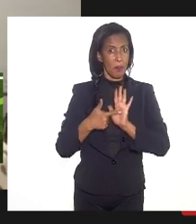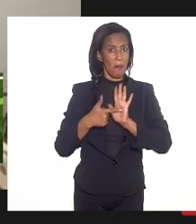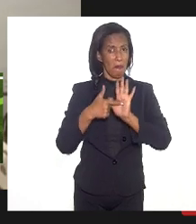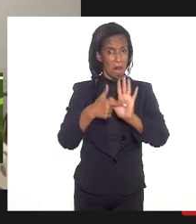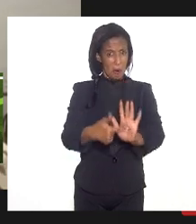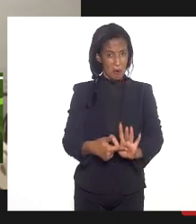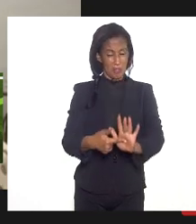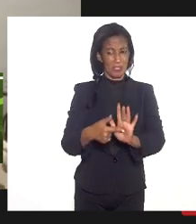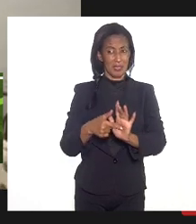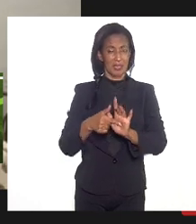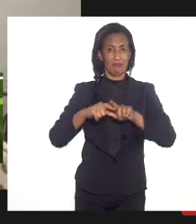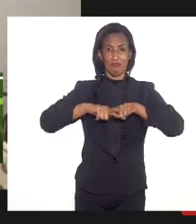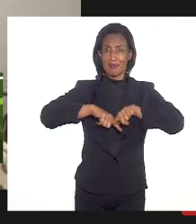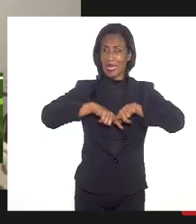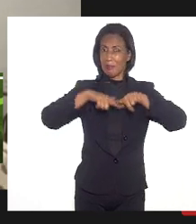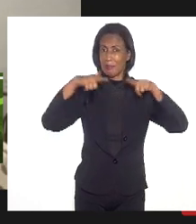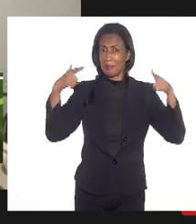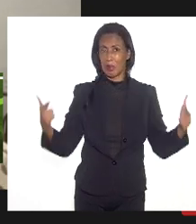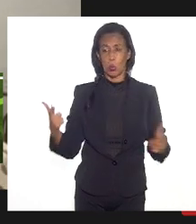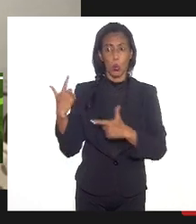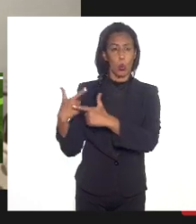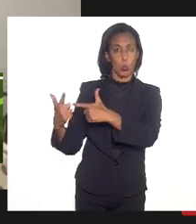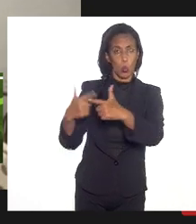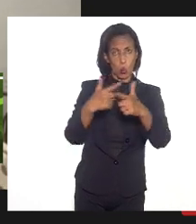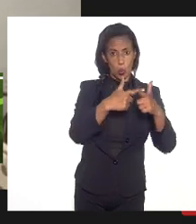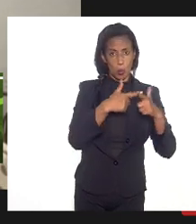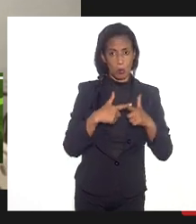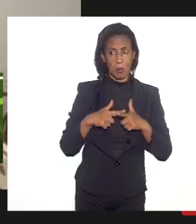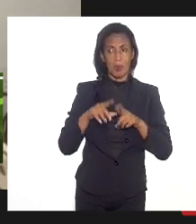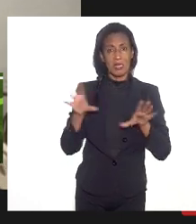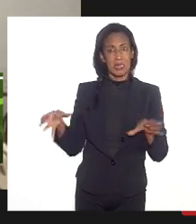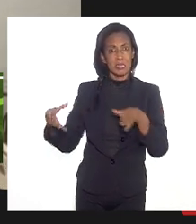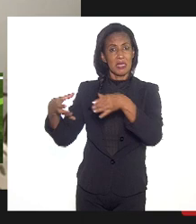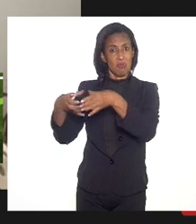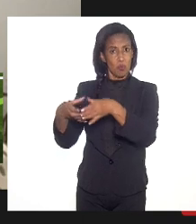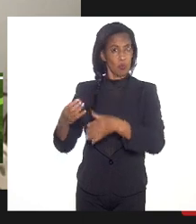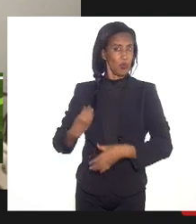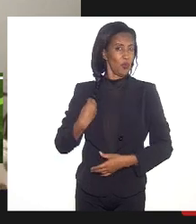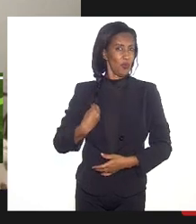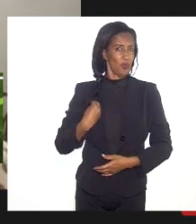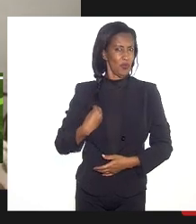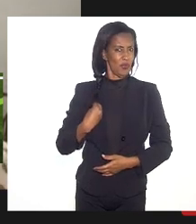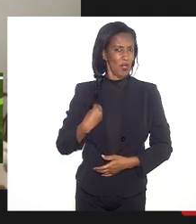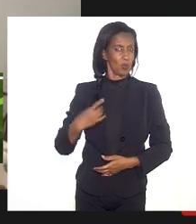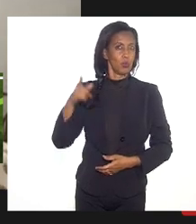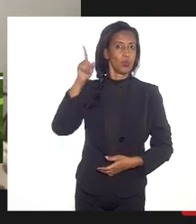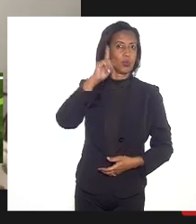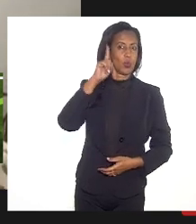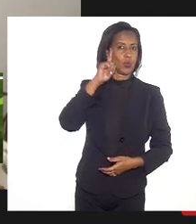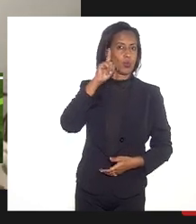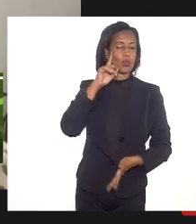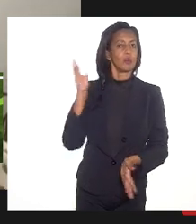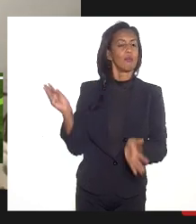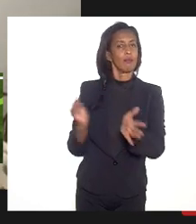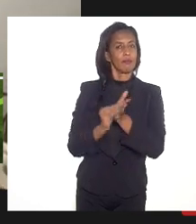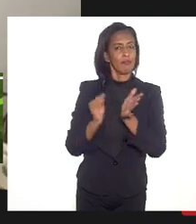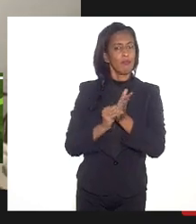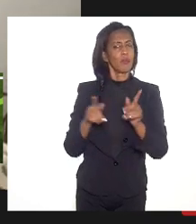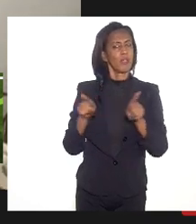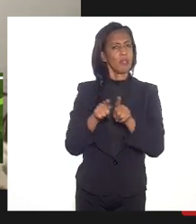da vulnerabilidade que esses grupos estão submetidos em nosso cotidiano e com a ausência também